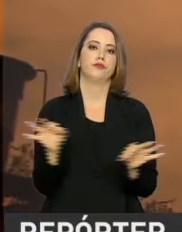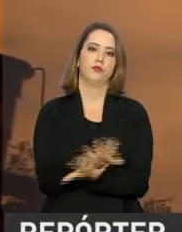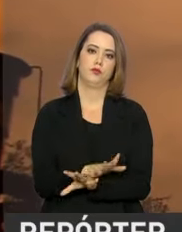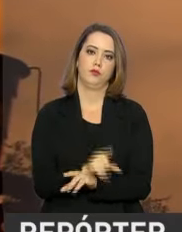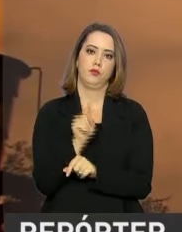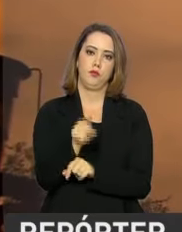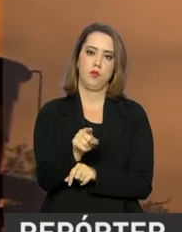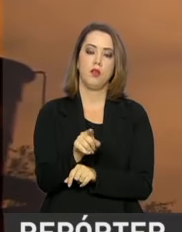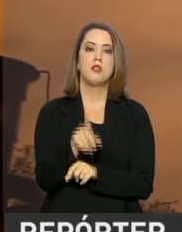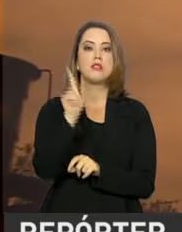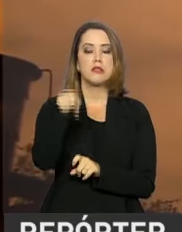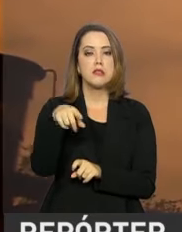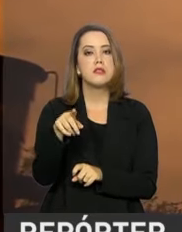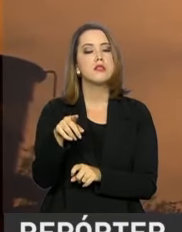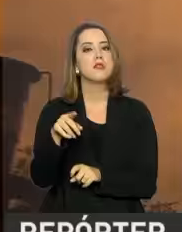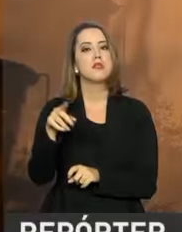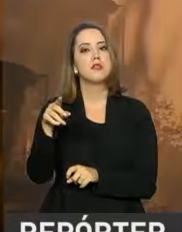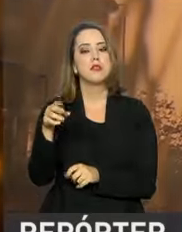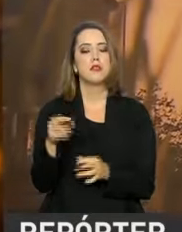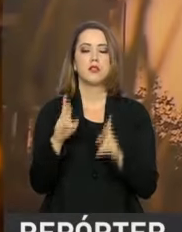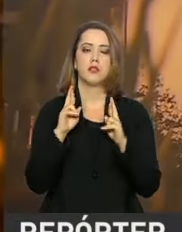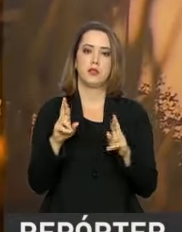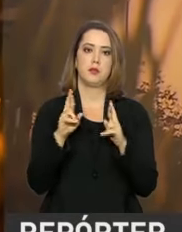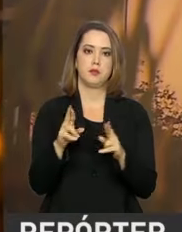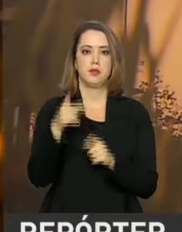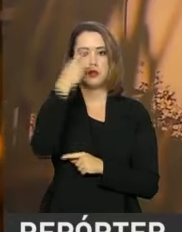Essa é a esperança dos sertanejos.